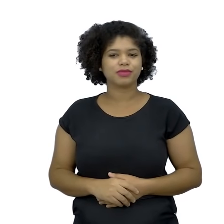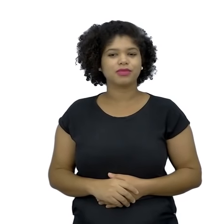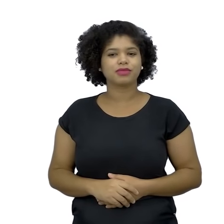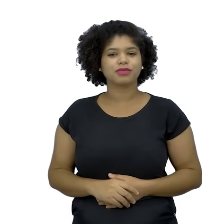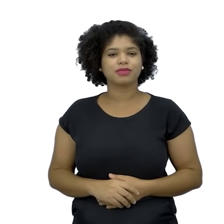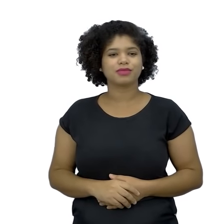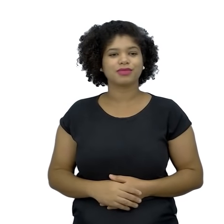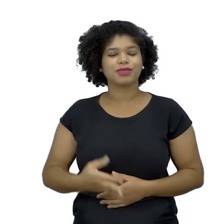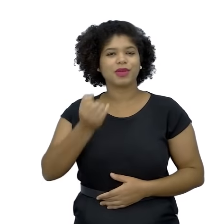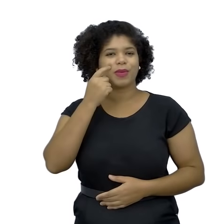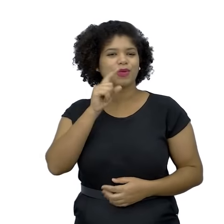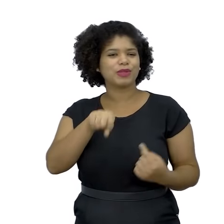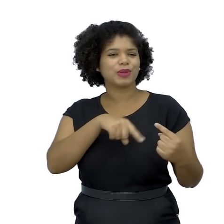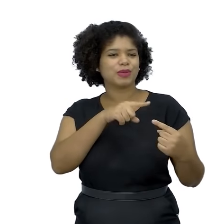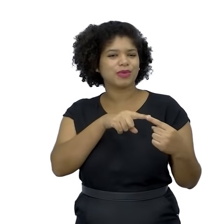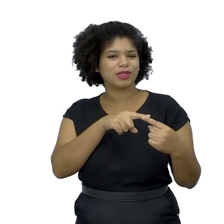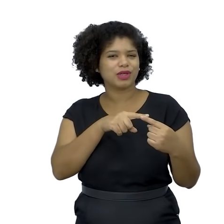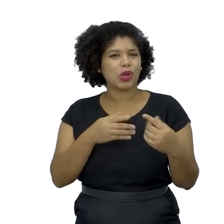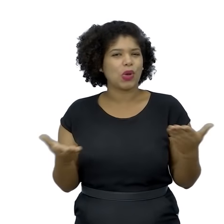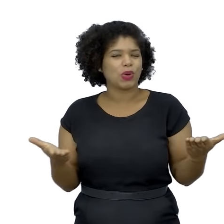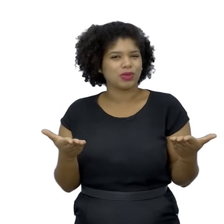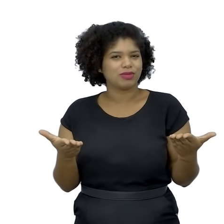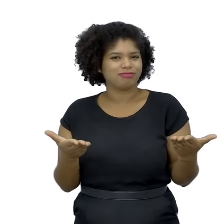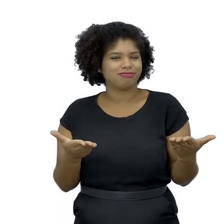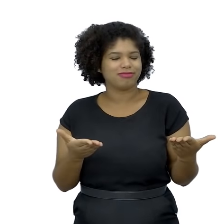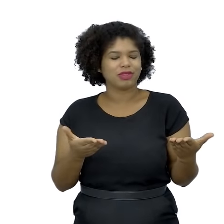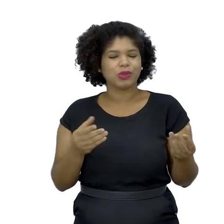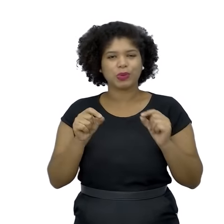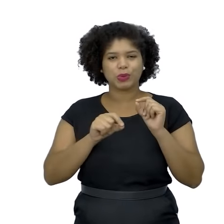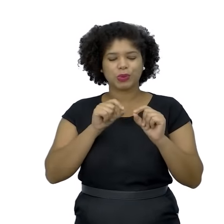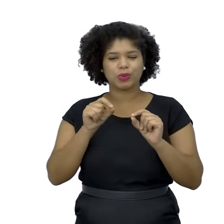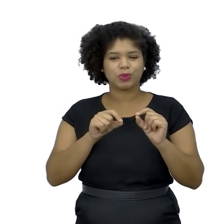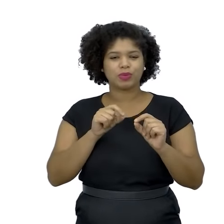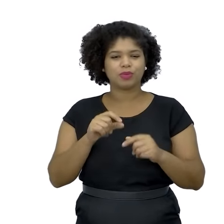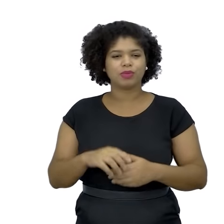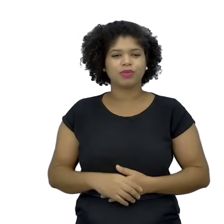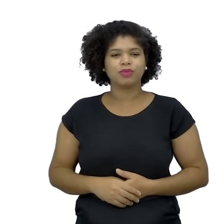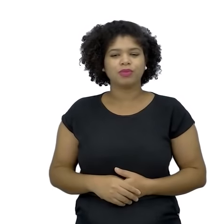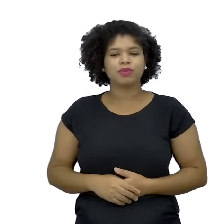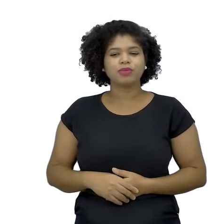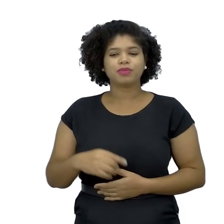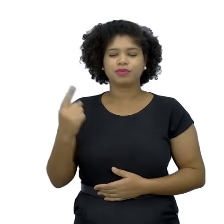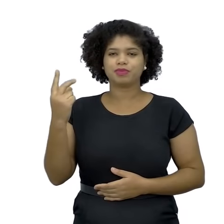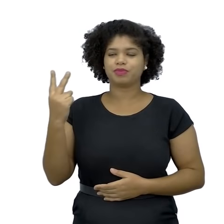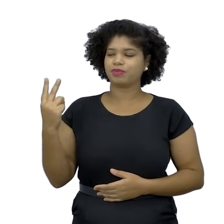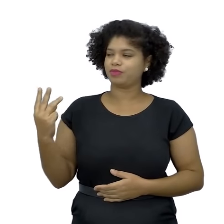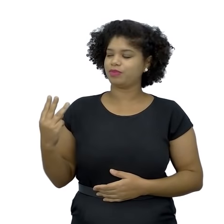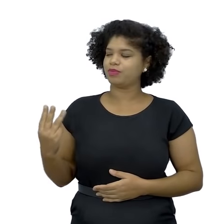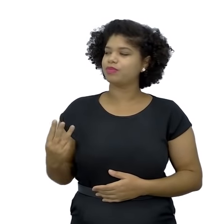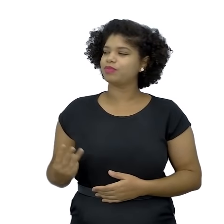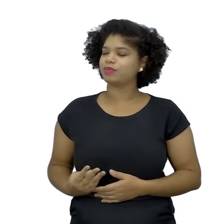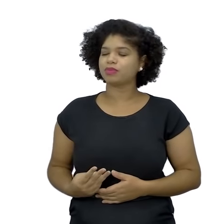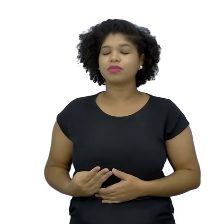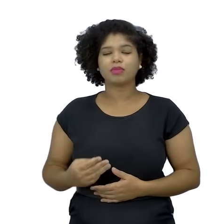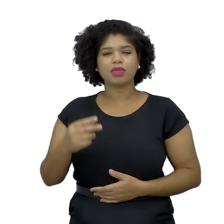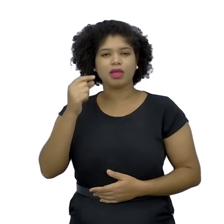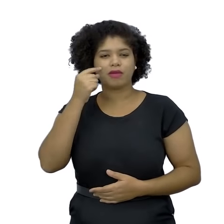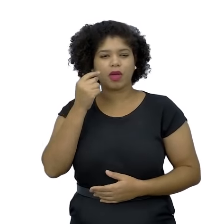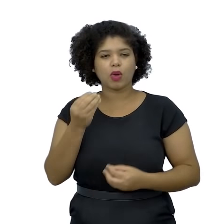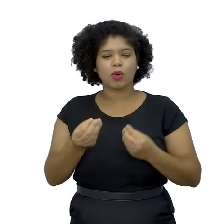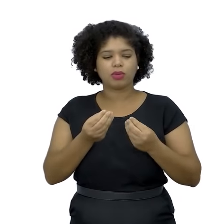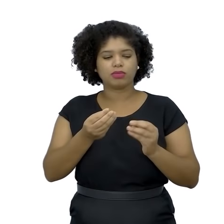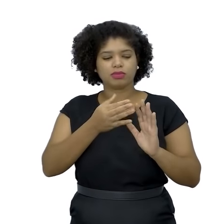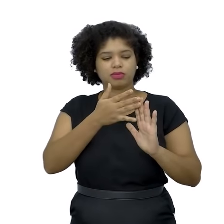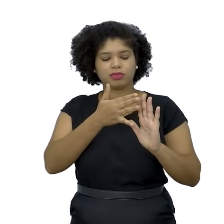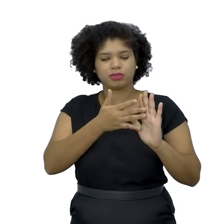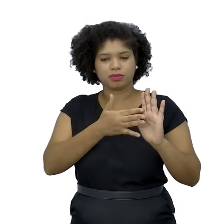Bom, quais são os objetivos hoje da nossa pauta? Né, retomar aqui a proposta do roteiro, né, formativo que